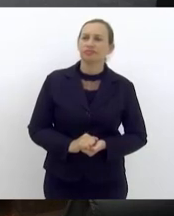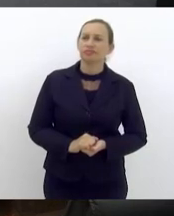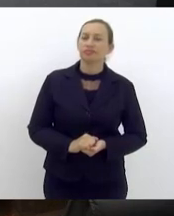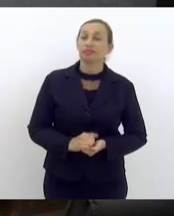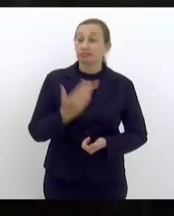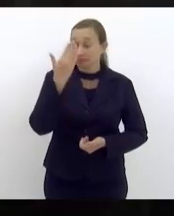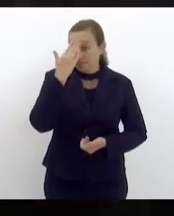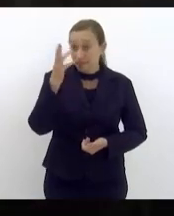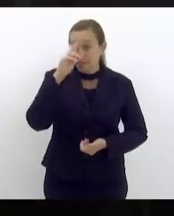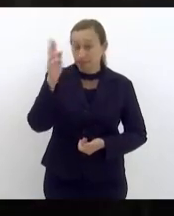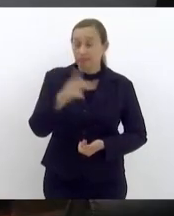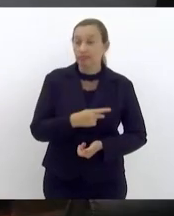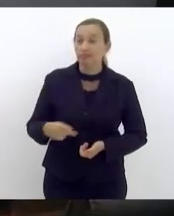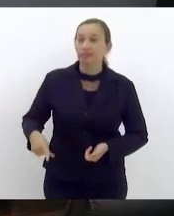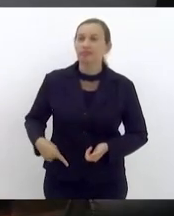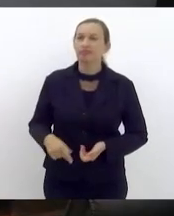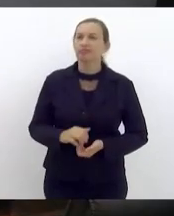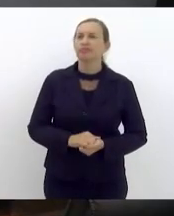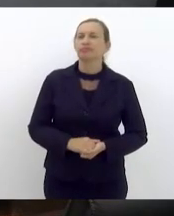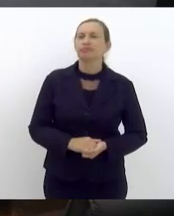Muito obrigado presidente